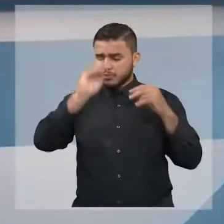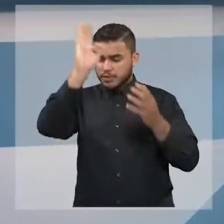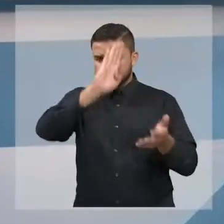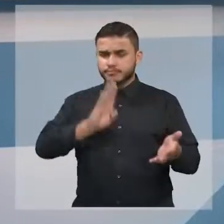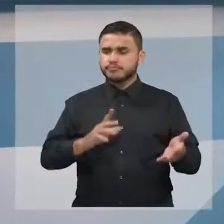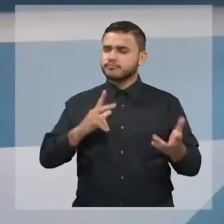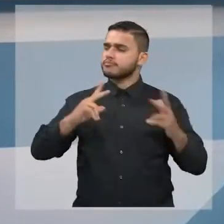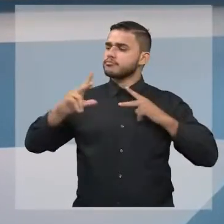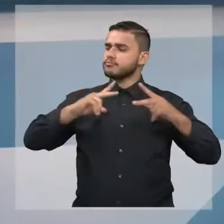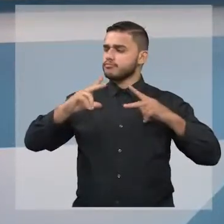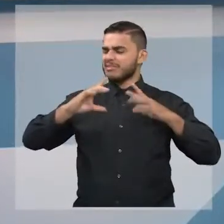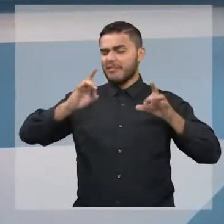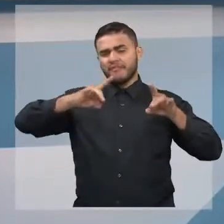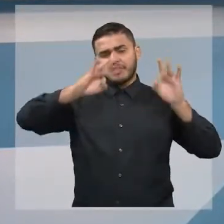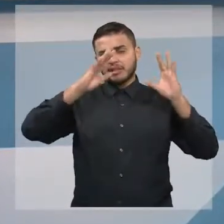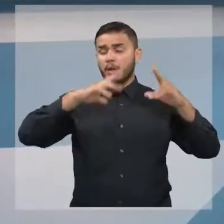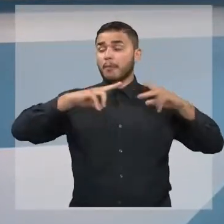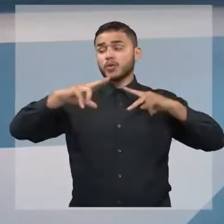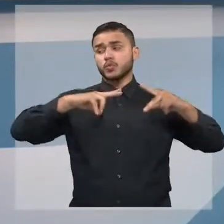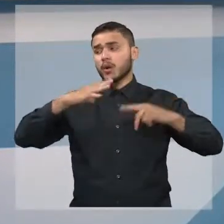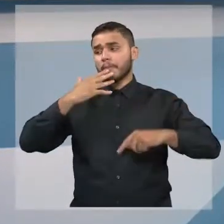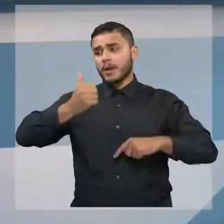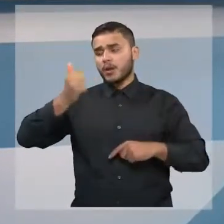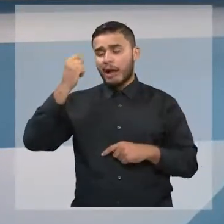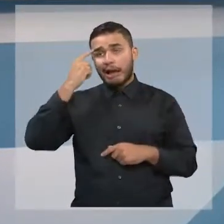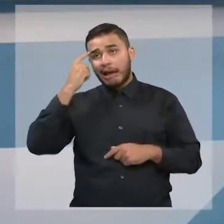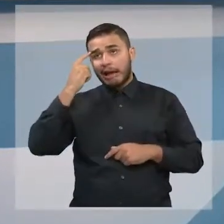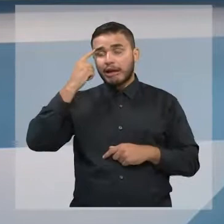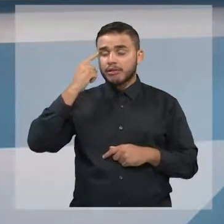vai e volta ciclicamente.